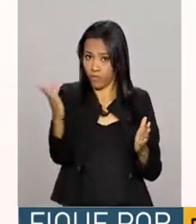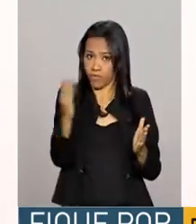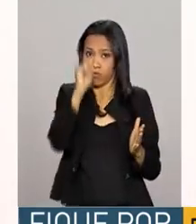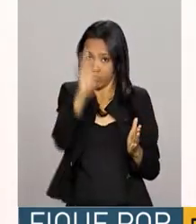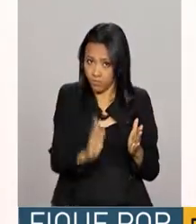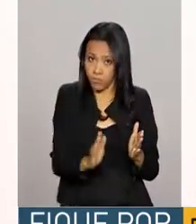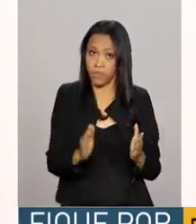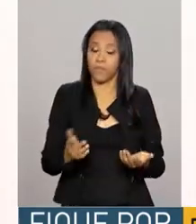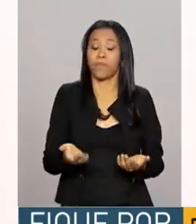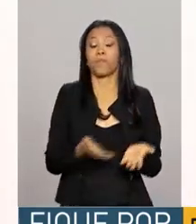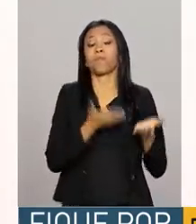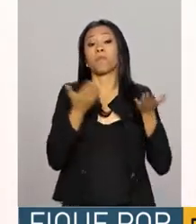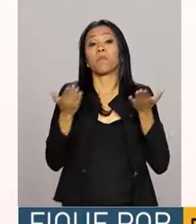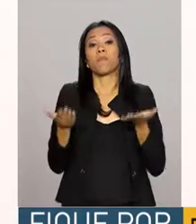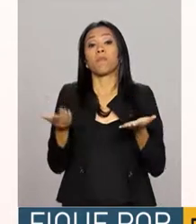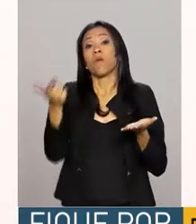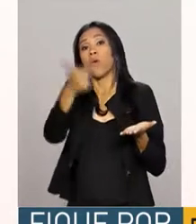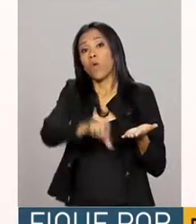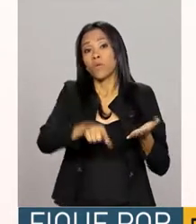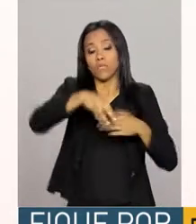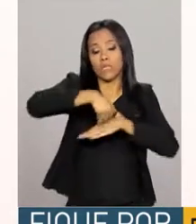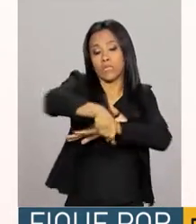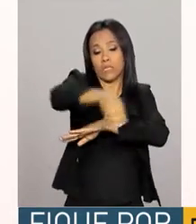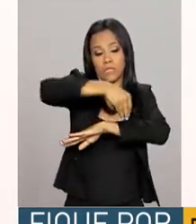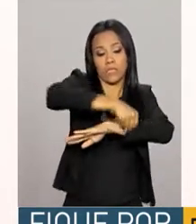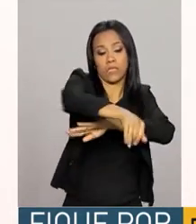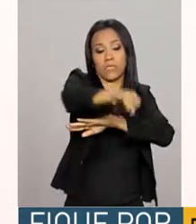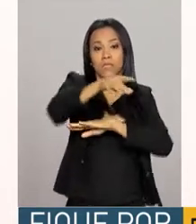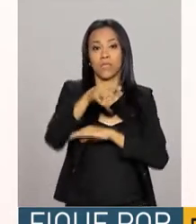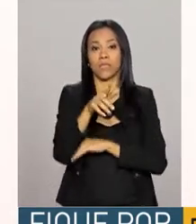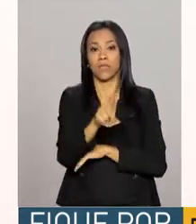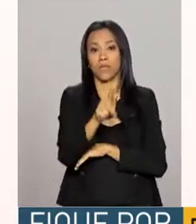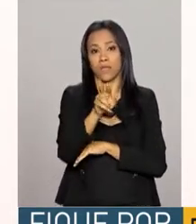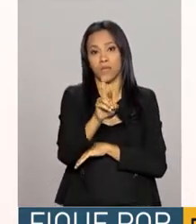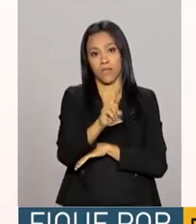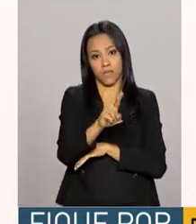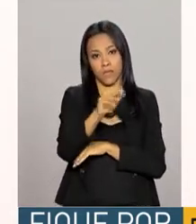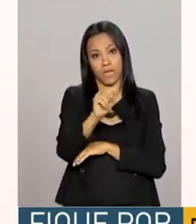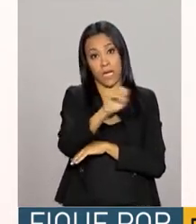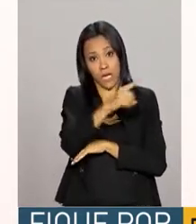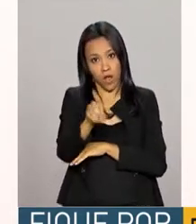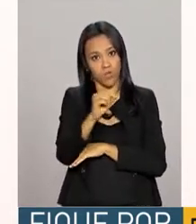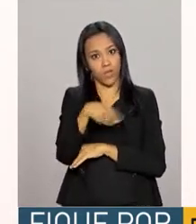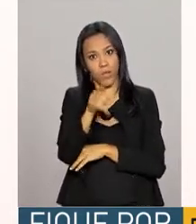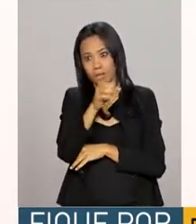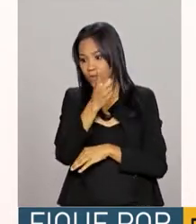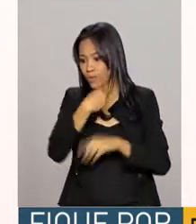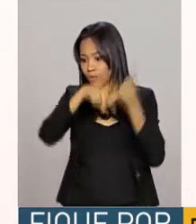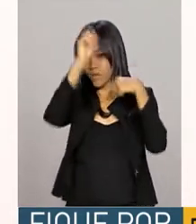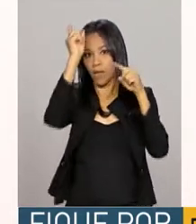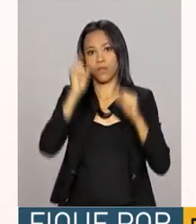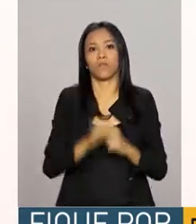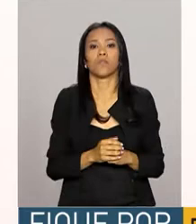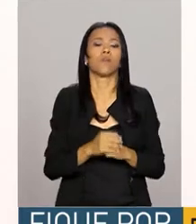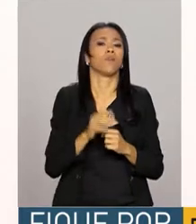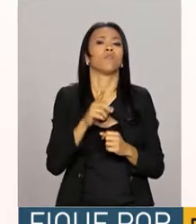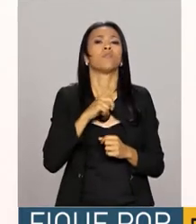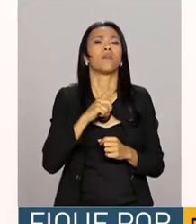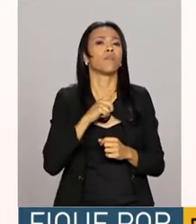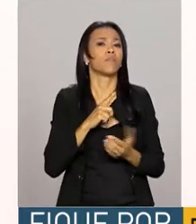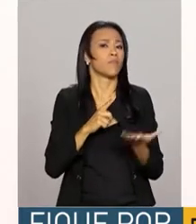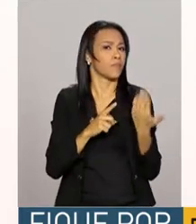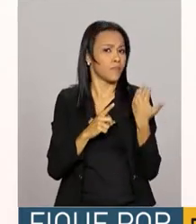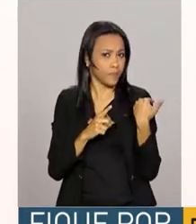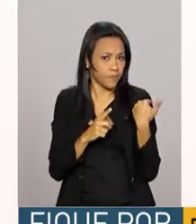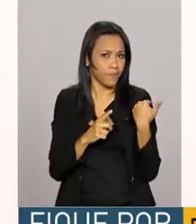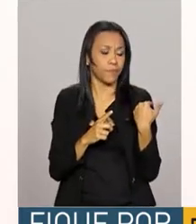pega lançar e grãos na verdade é um sucesso absoluto na safra de grãos e teve um